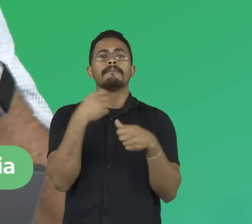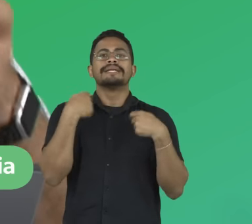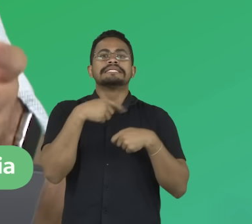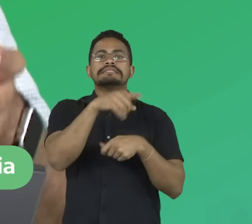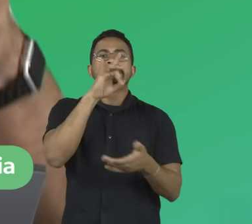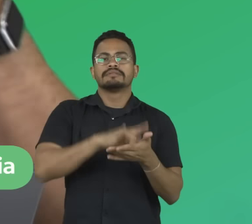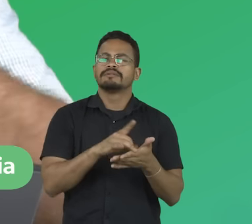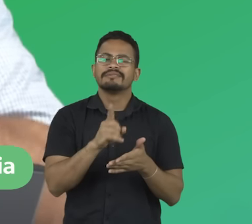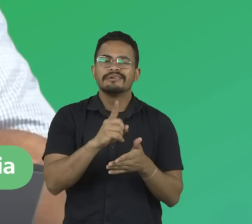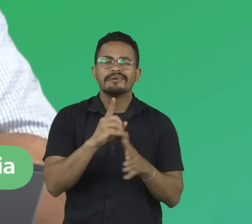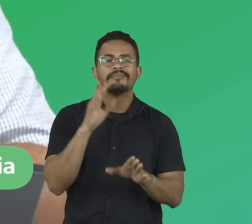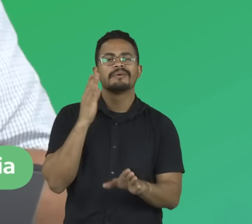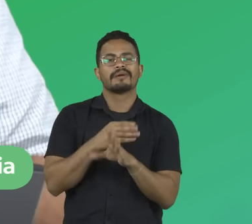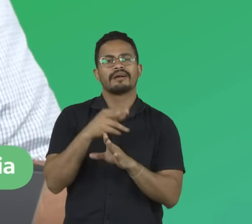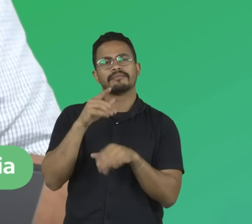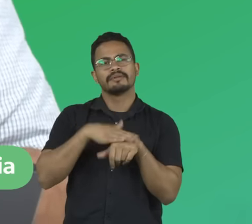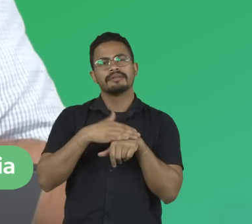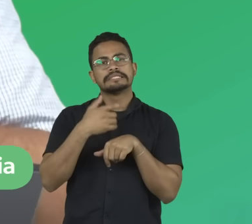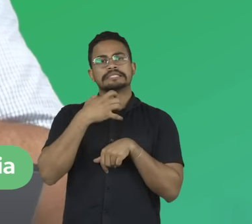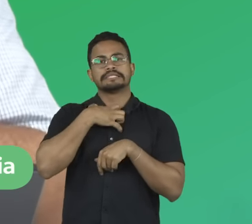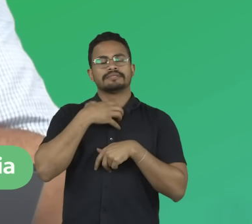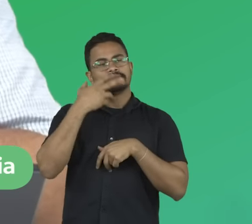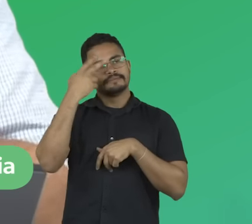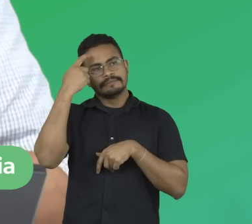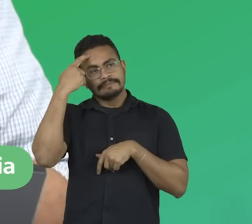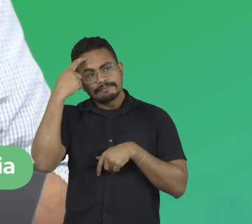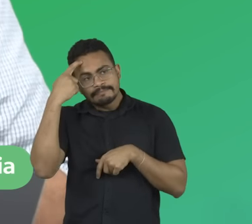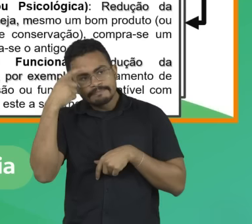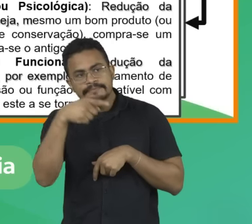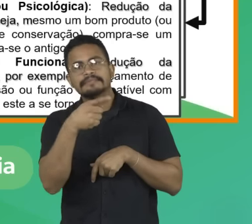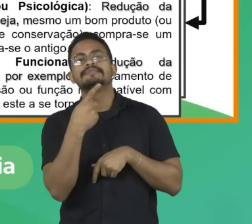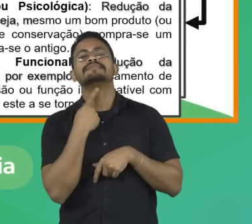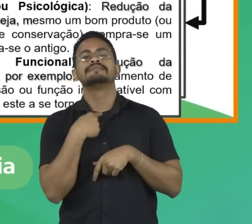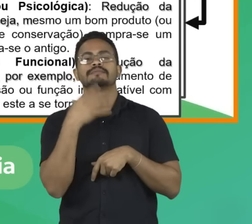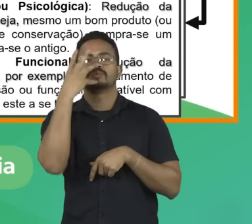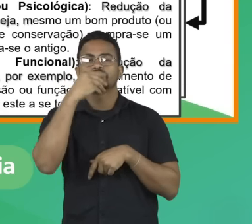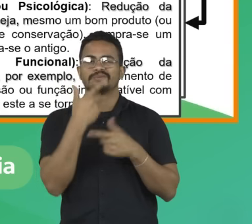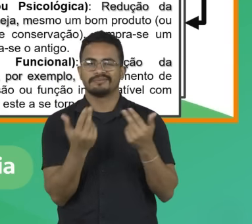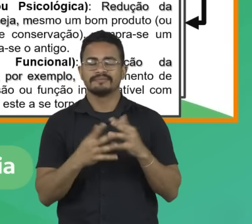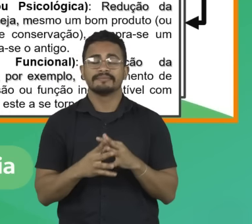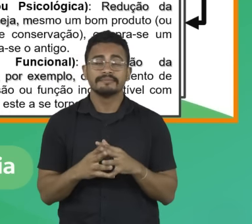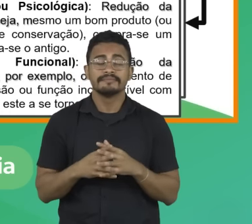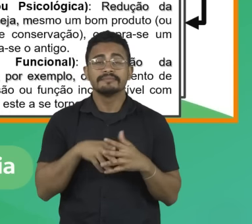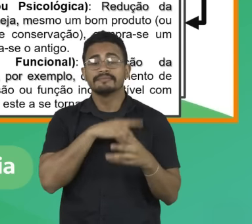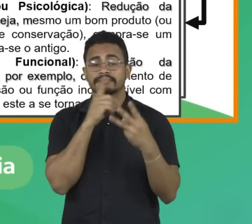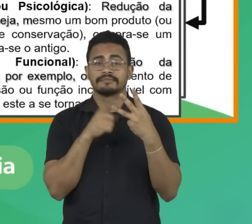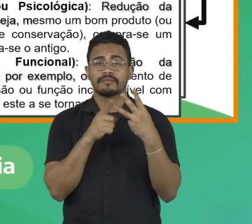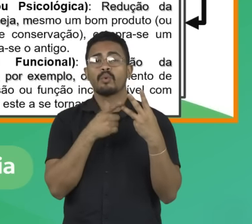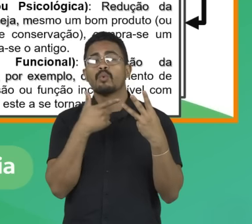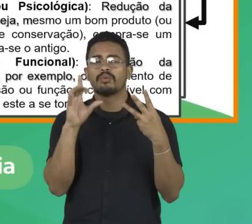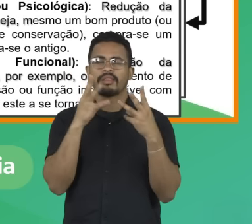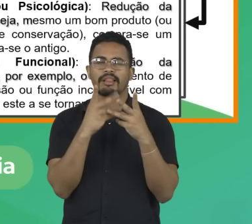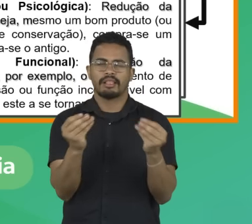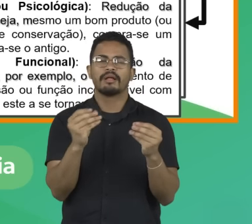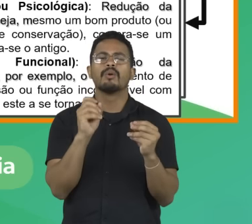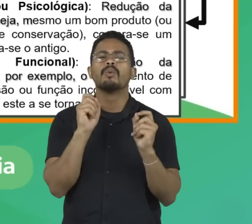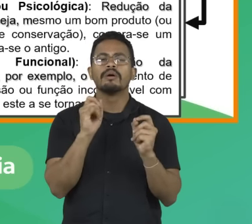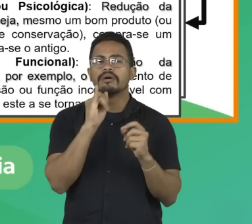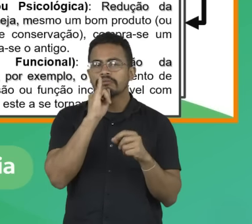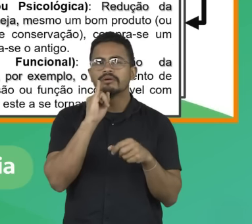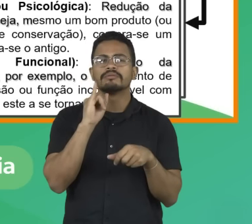puramente psicológica, perceptiva. A terceira variação de obsolescência é a técnica ou